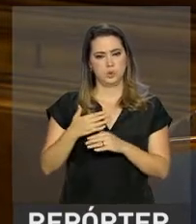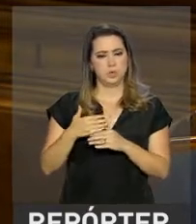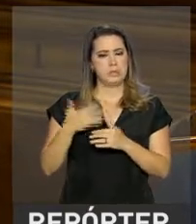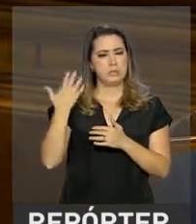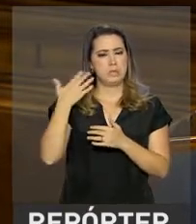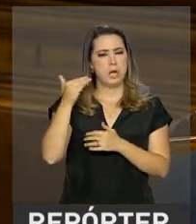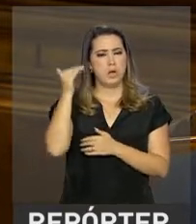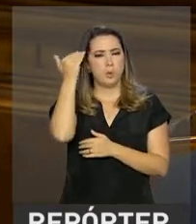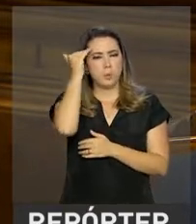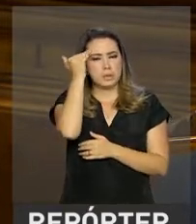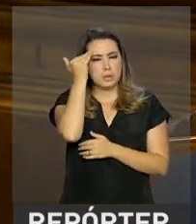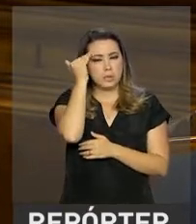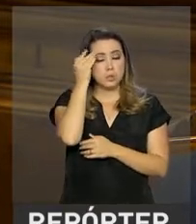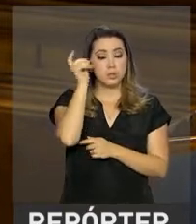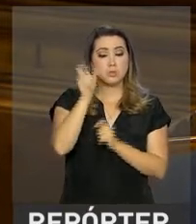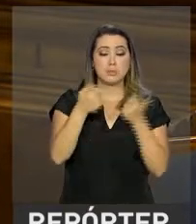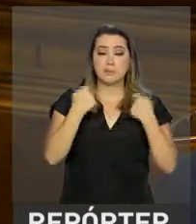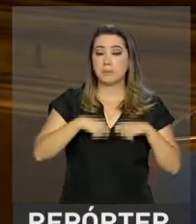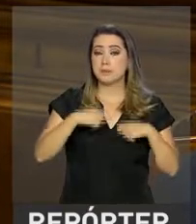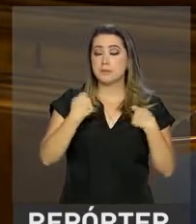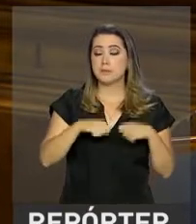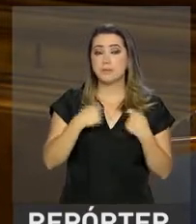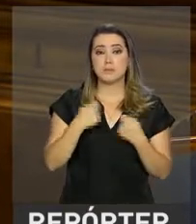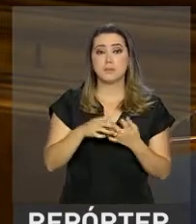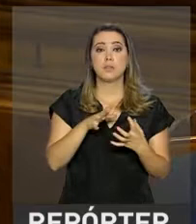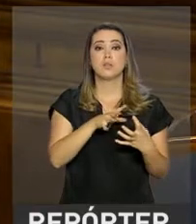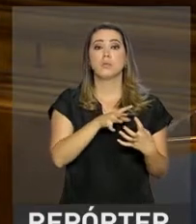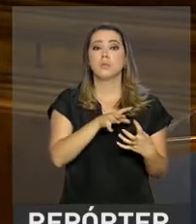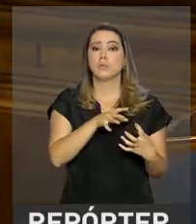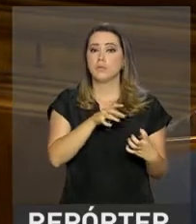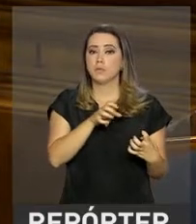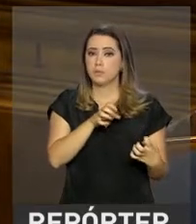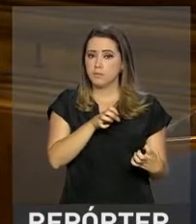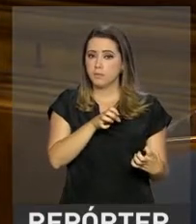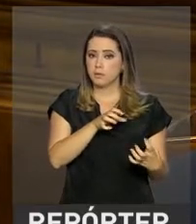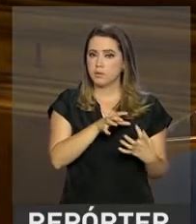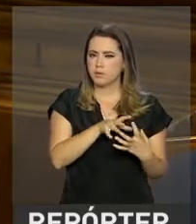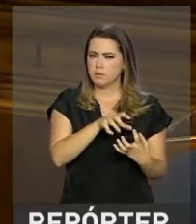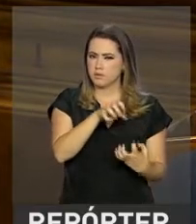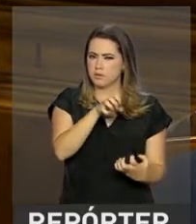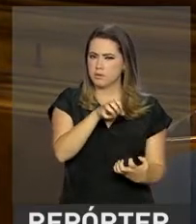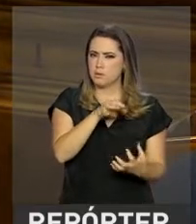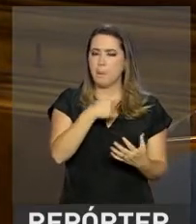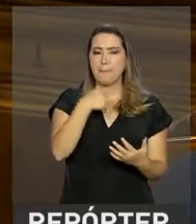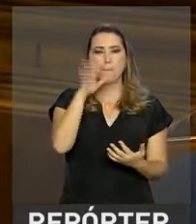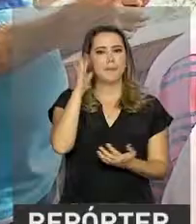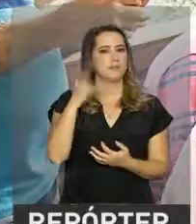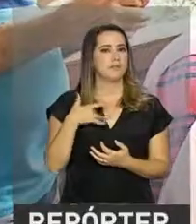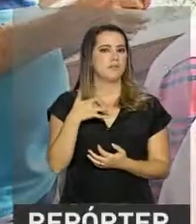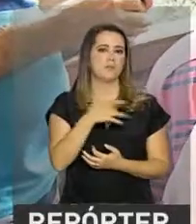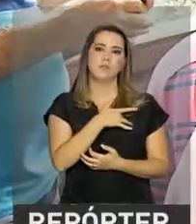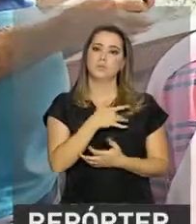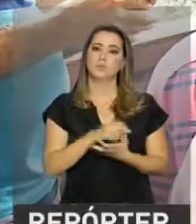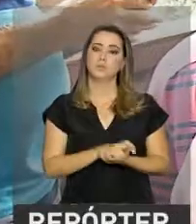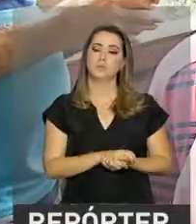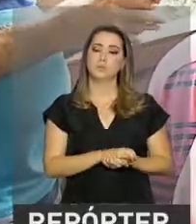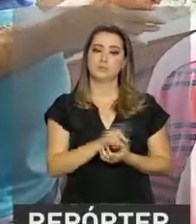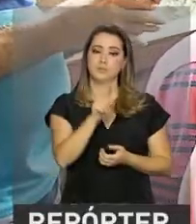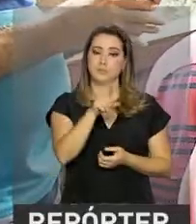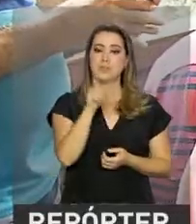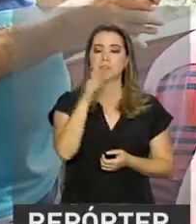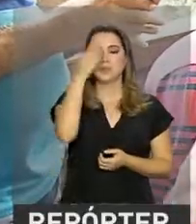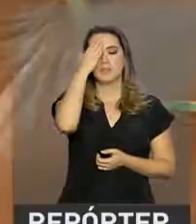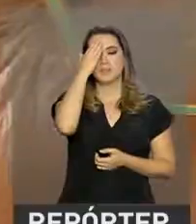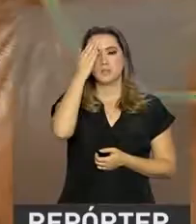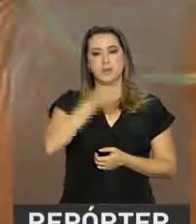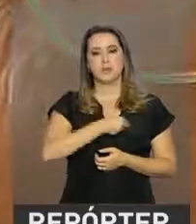conscientização da necessidade de um envelhecimento de forma mais saudável. E o seu José tem a receita